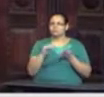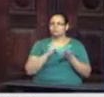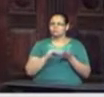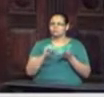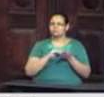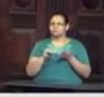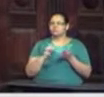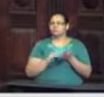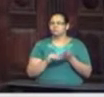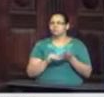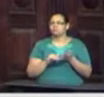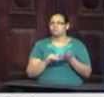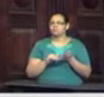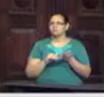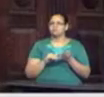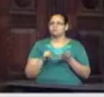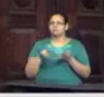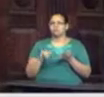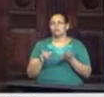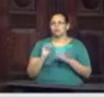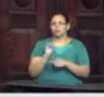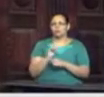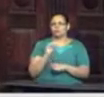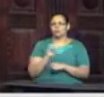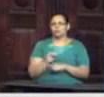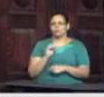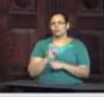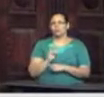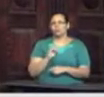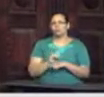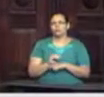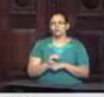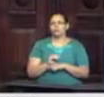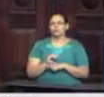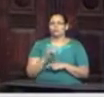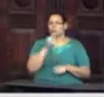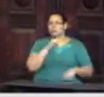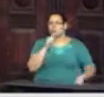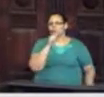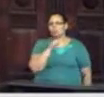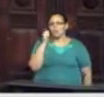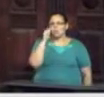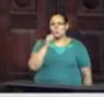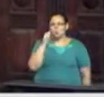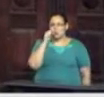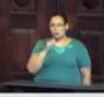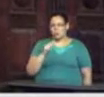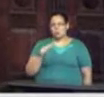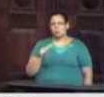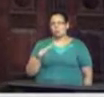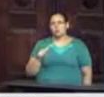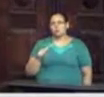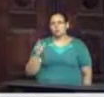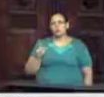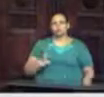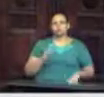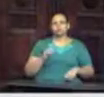secretaria que vai cuidar dos idosos e da mulher,